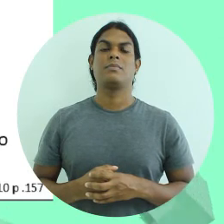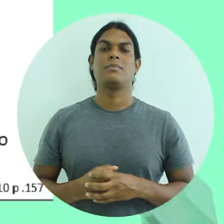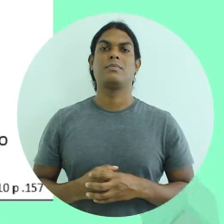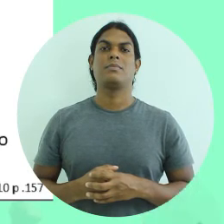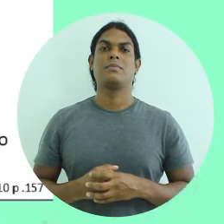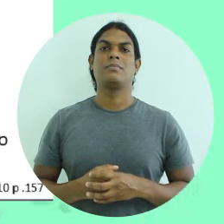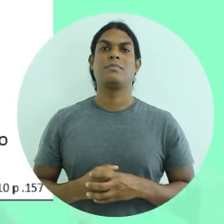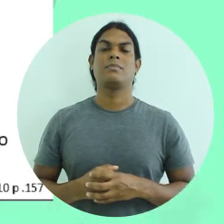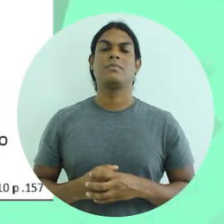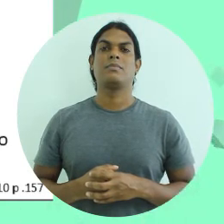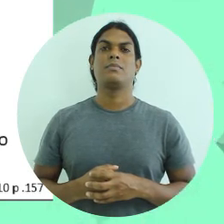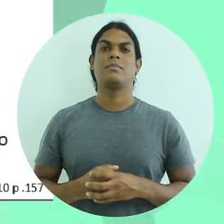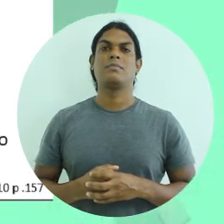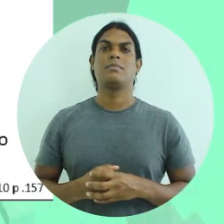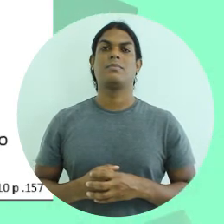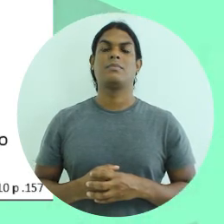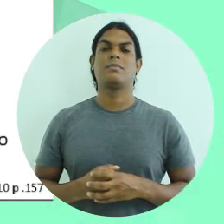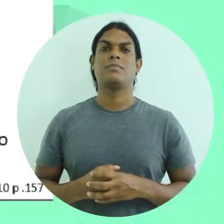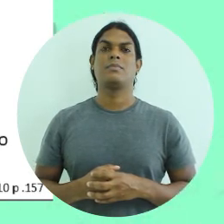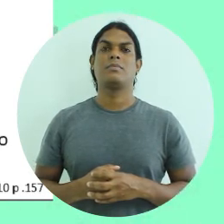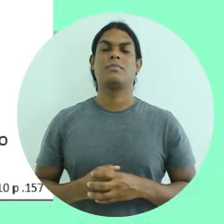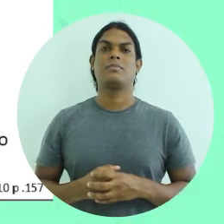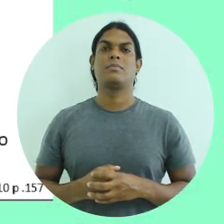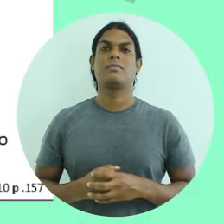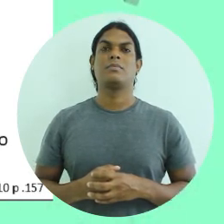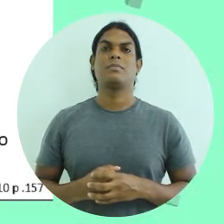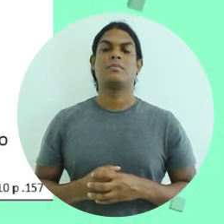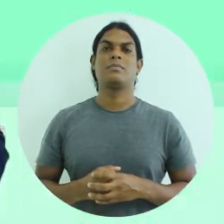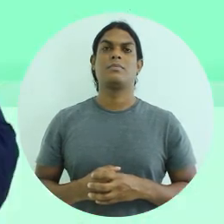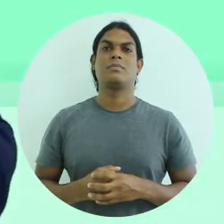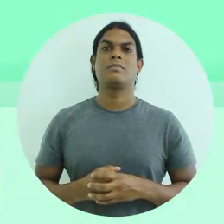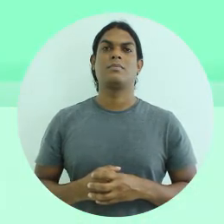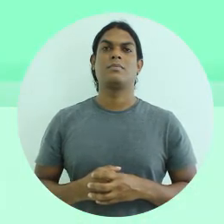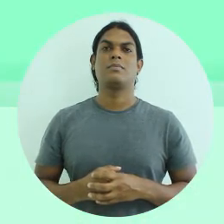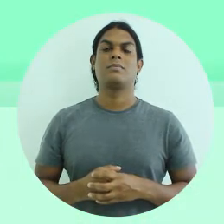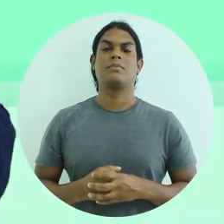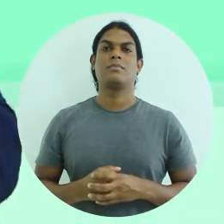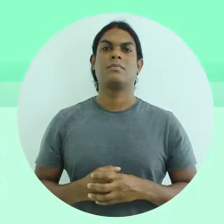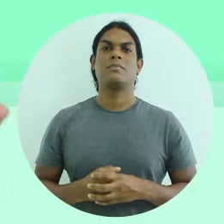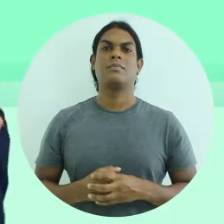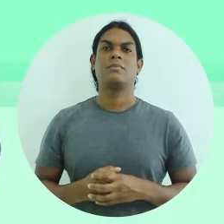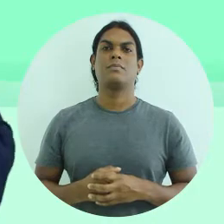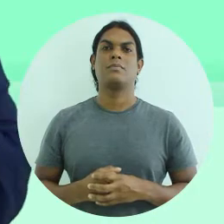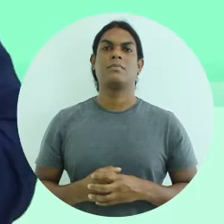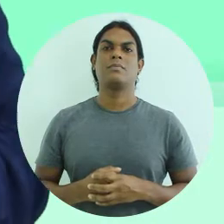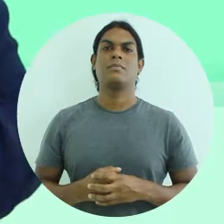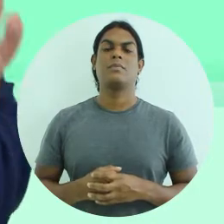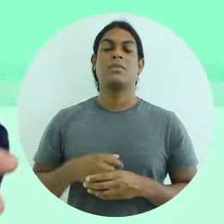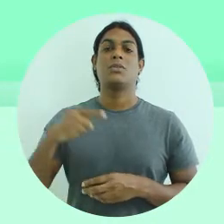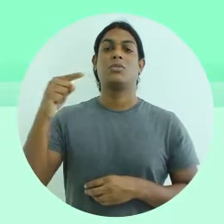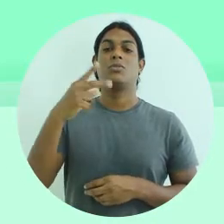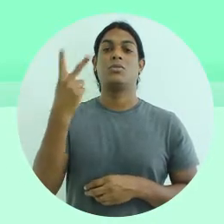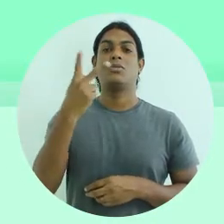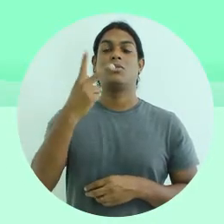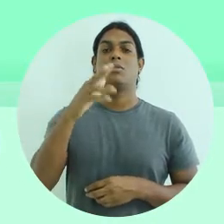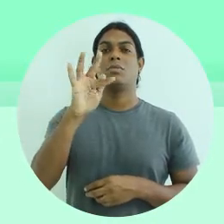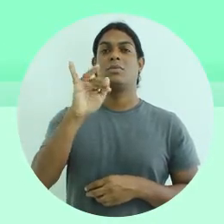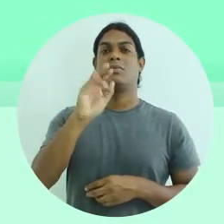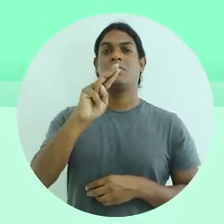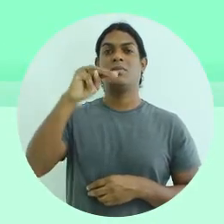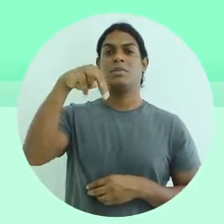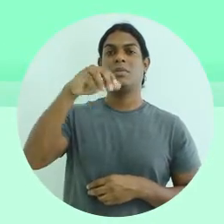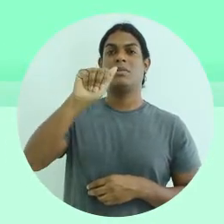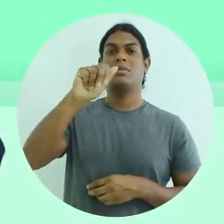reembolsar esse valor captado anteriormente. Bom, pessoal, com esses dois tipos de financiamentos, são